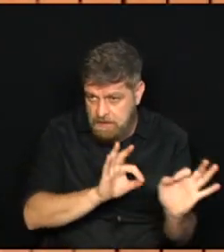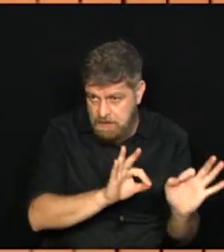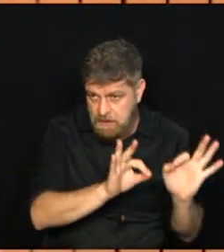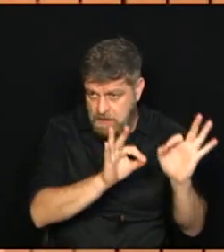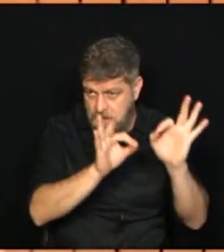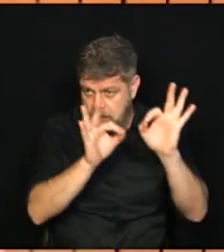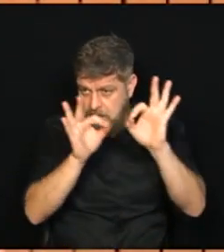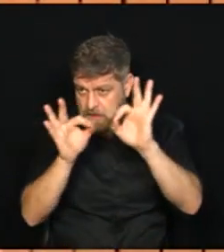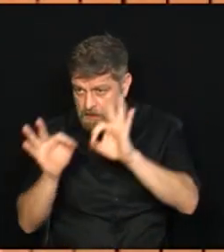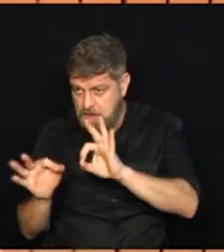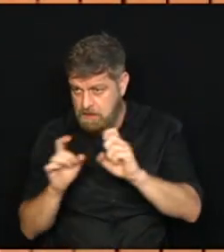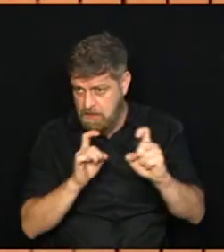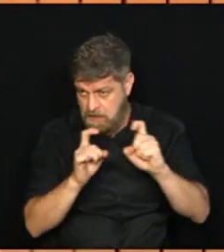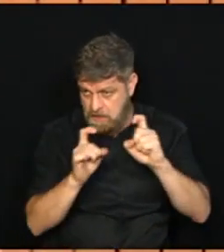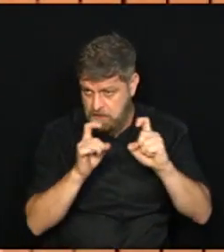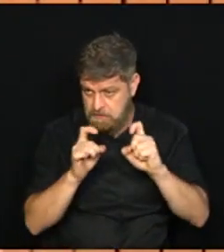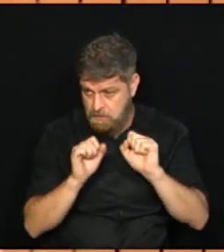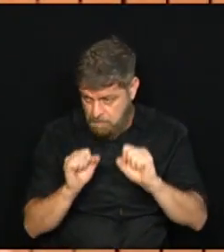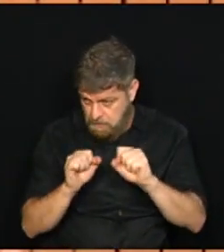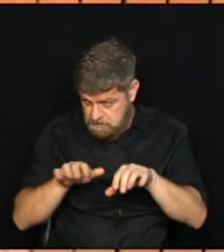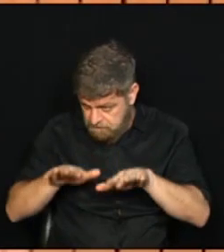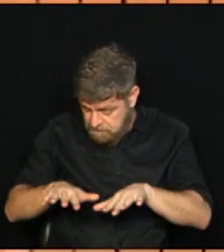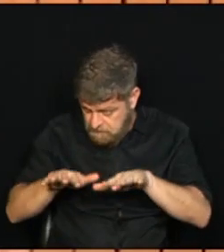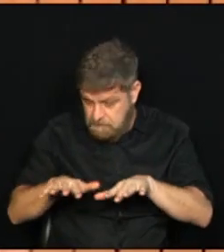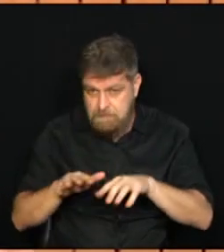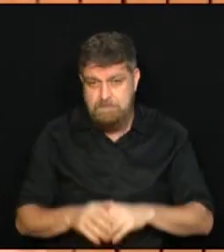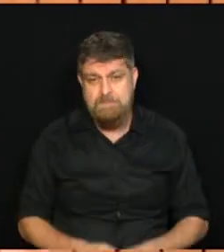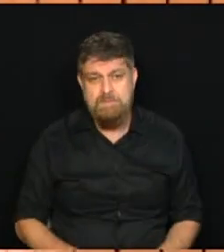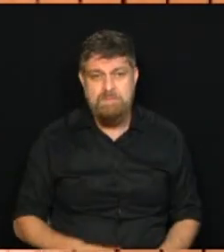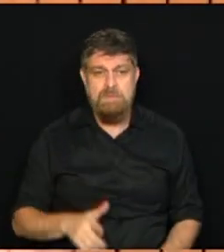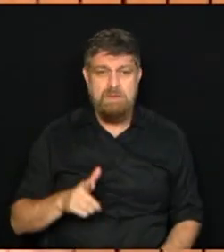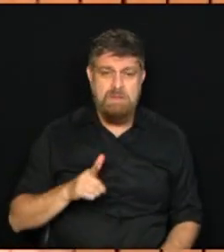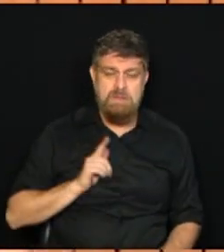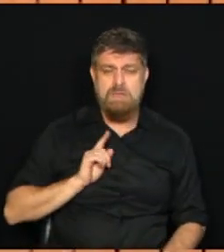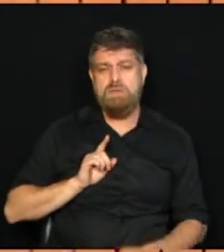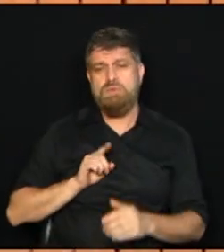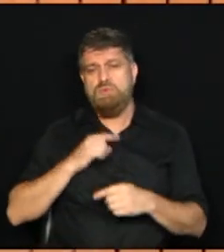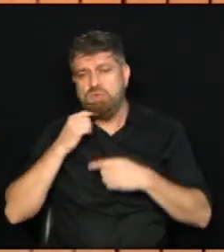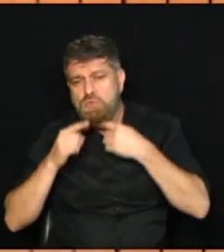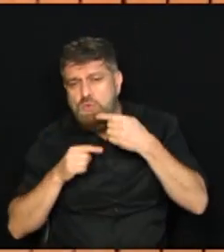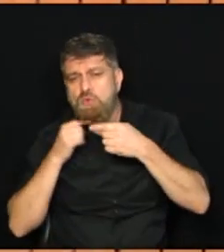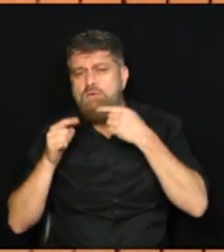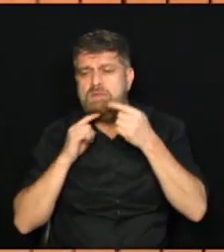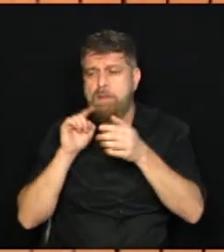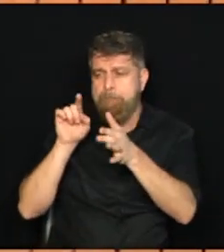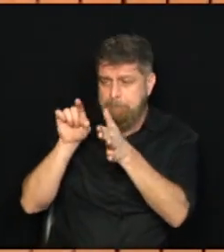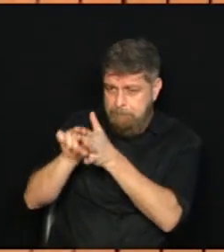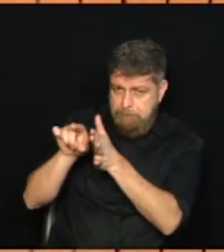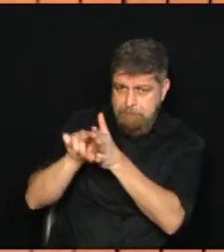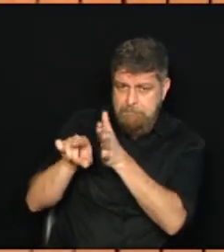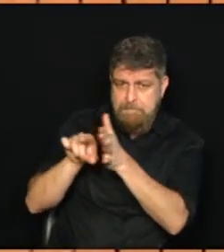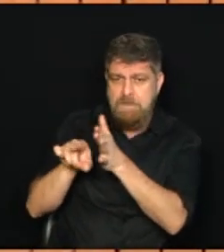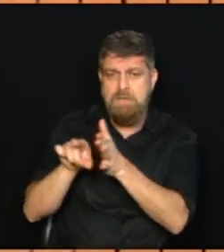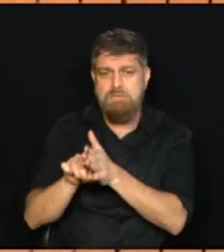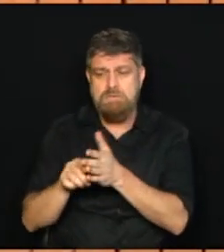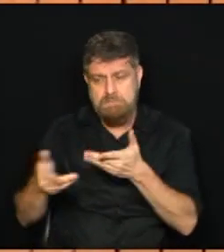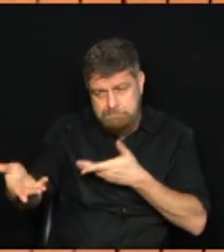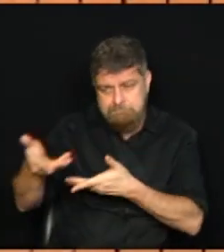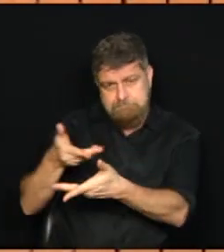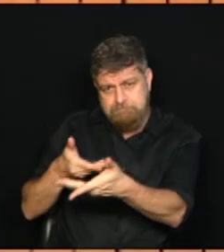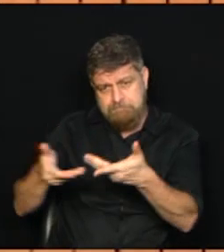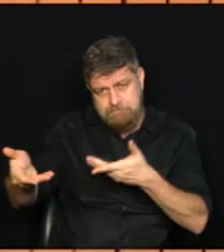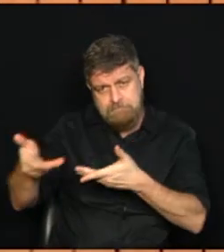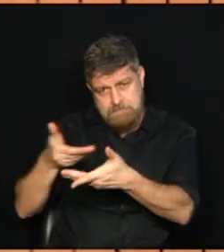aqui. Na medida que surgirem os questionamentos, aí, então, a gente pode voltar. À disposição.